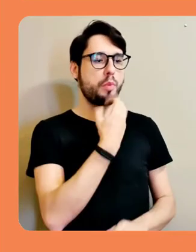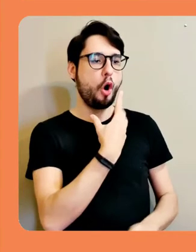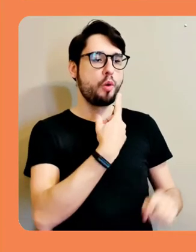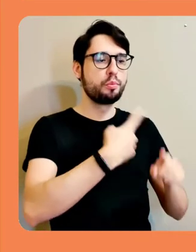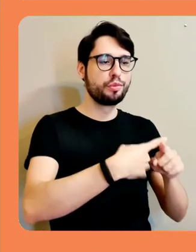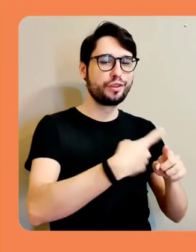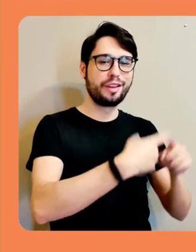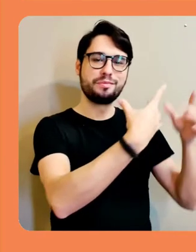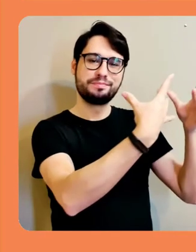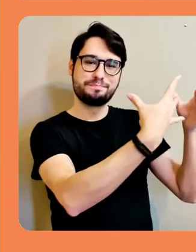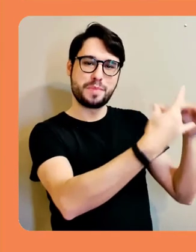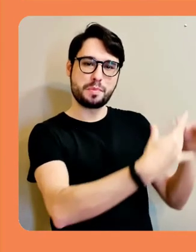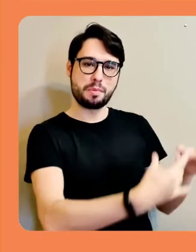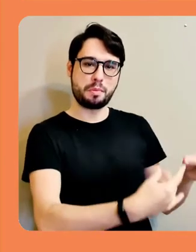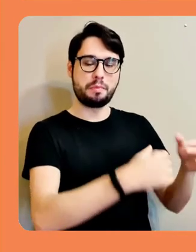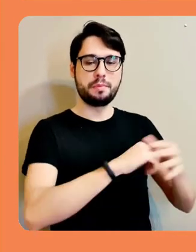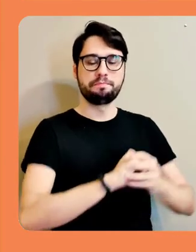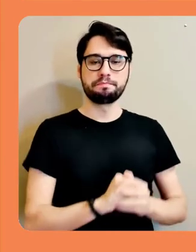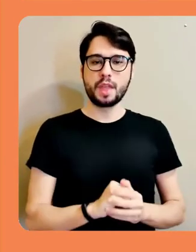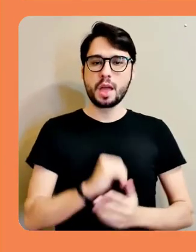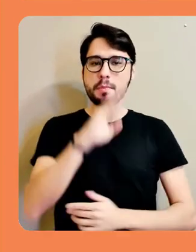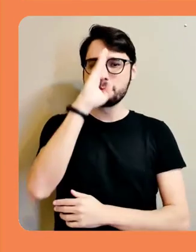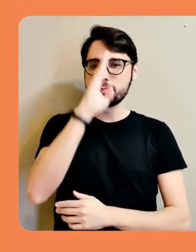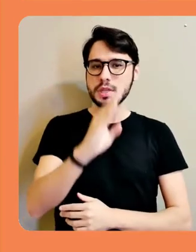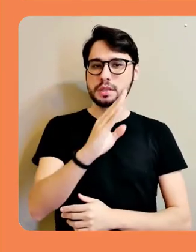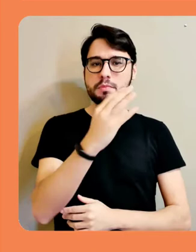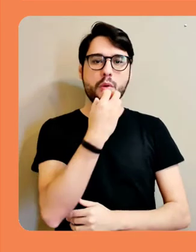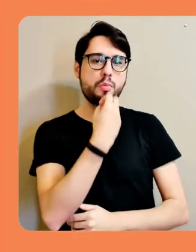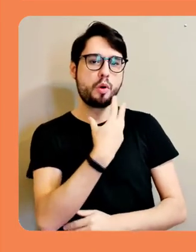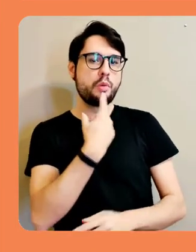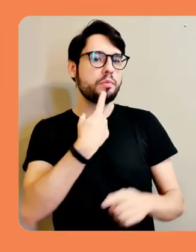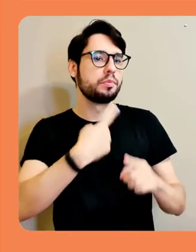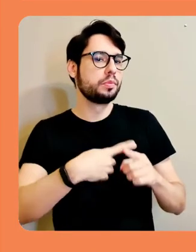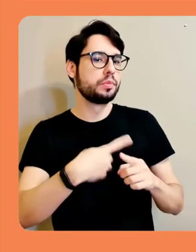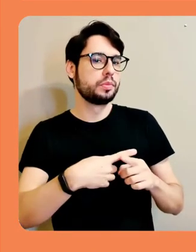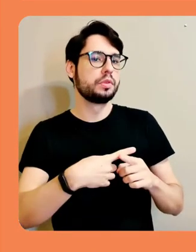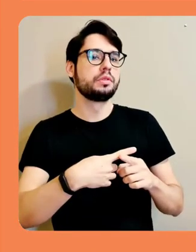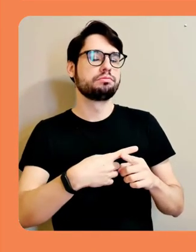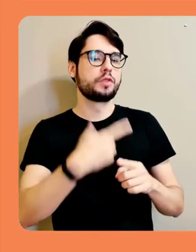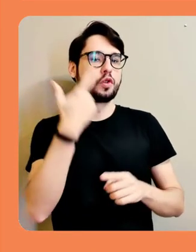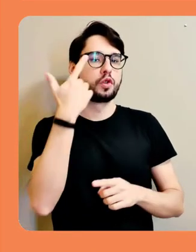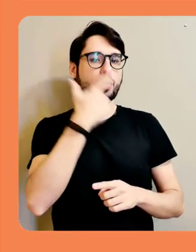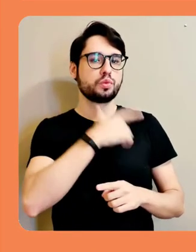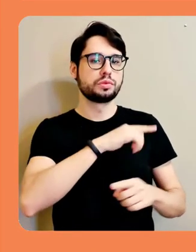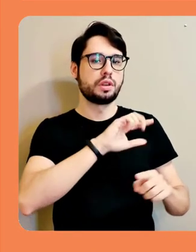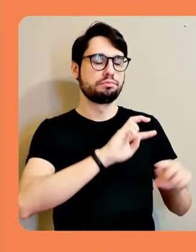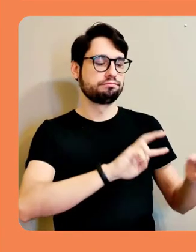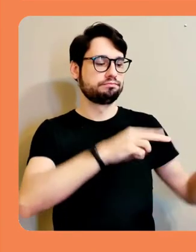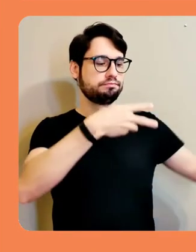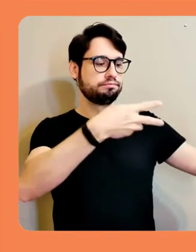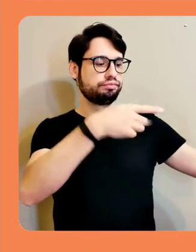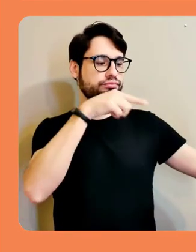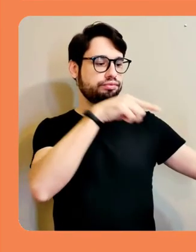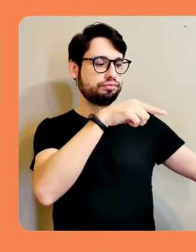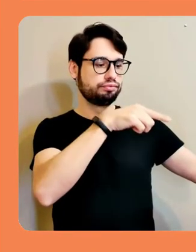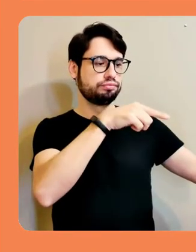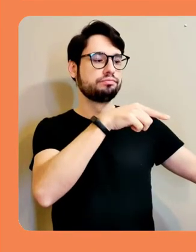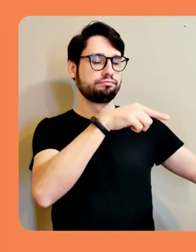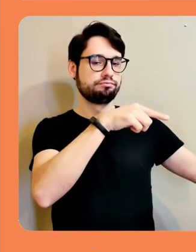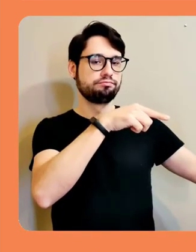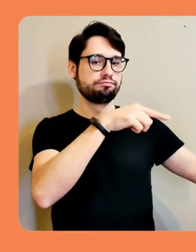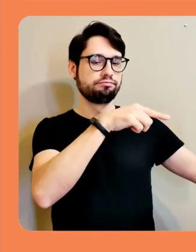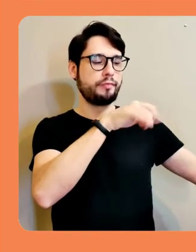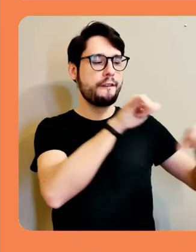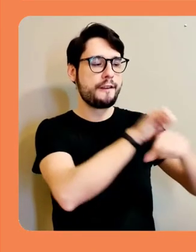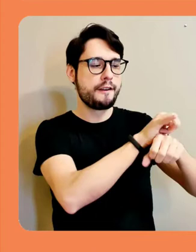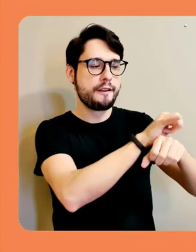página Você tem uma descrição completa do que é u l t i e quais as suas vantagens aí nós podemos ver que uma das principais